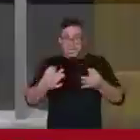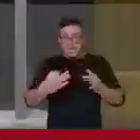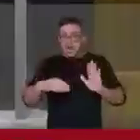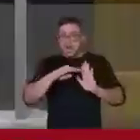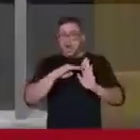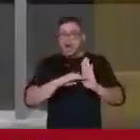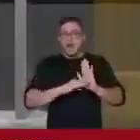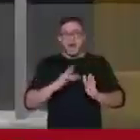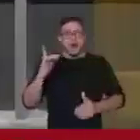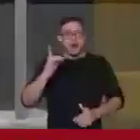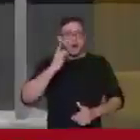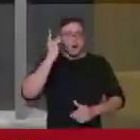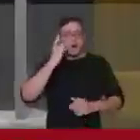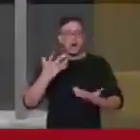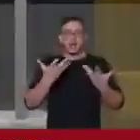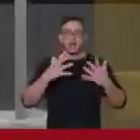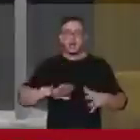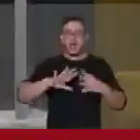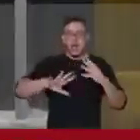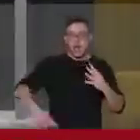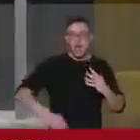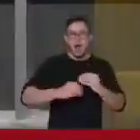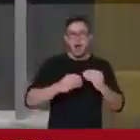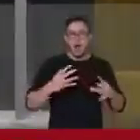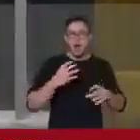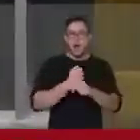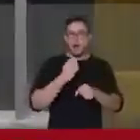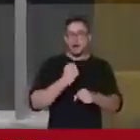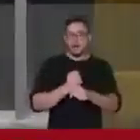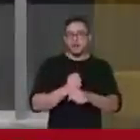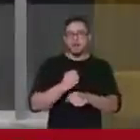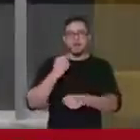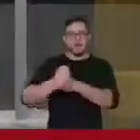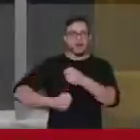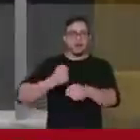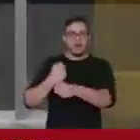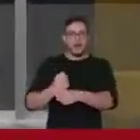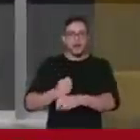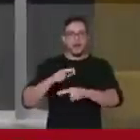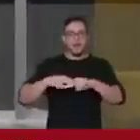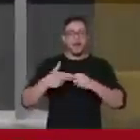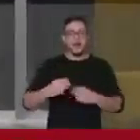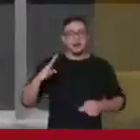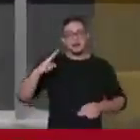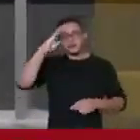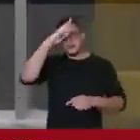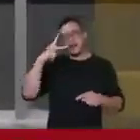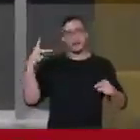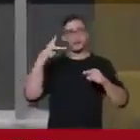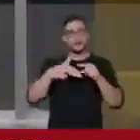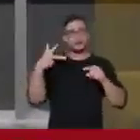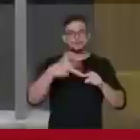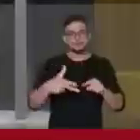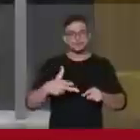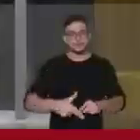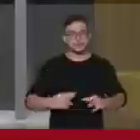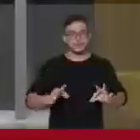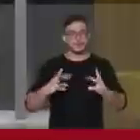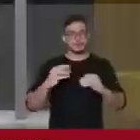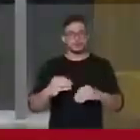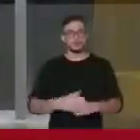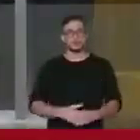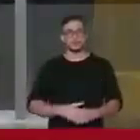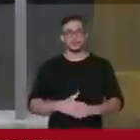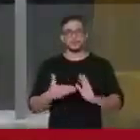completar o orçamento do ano que vem que está todo cortado para o Jair bolsonaro cortado na educação porque